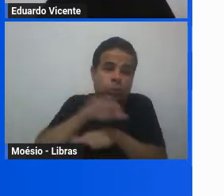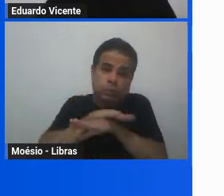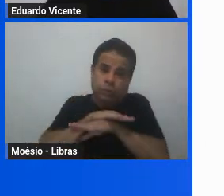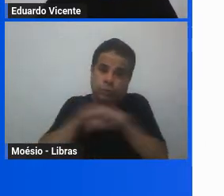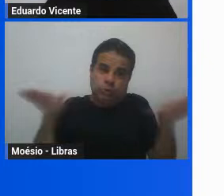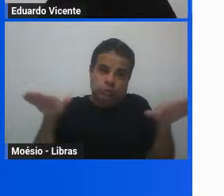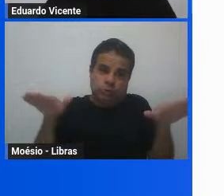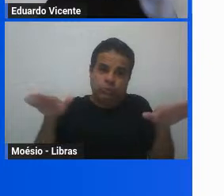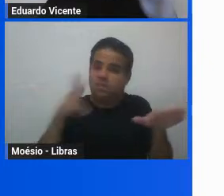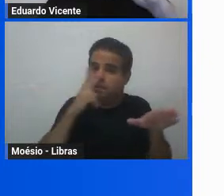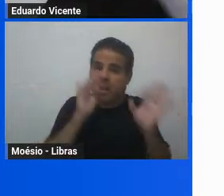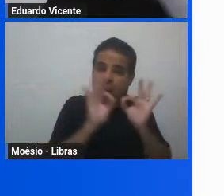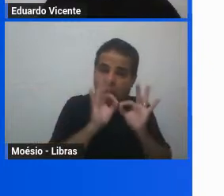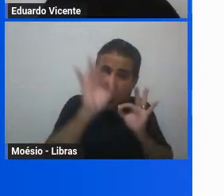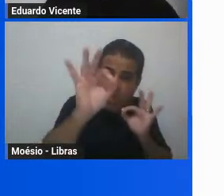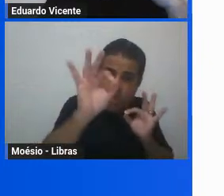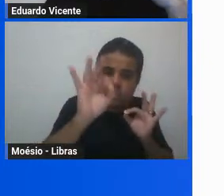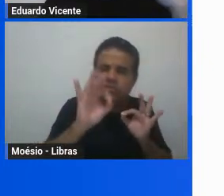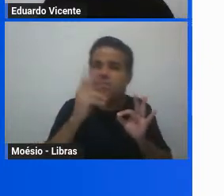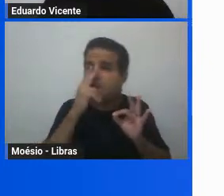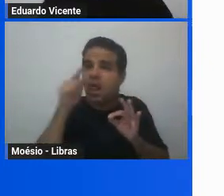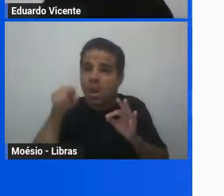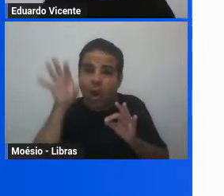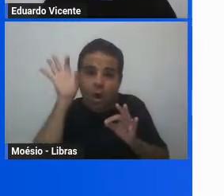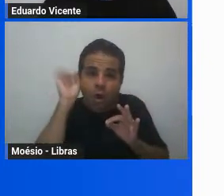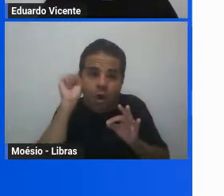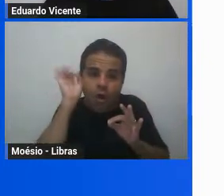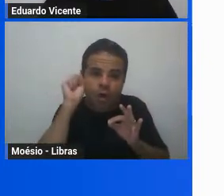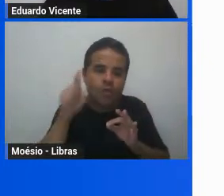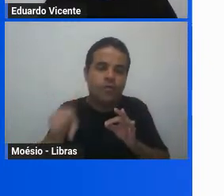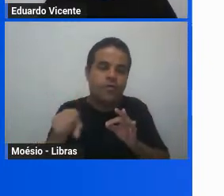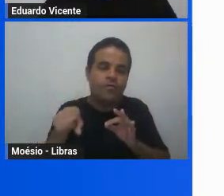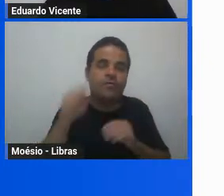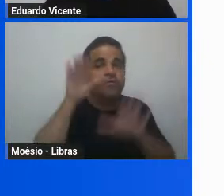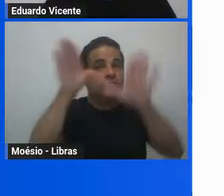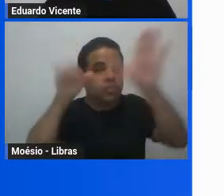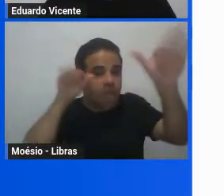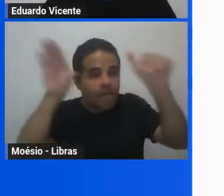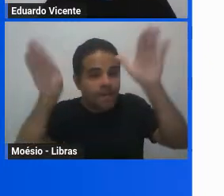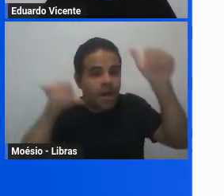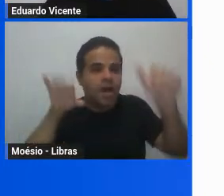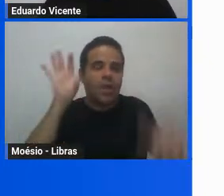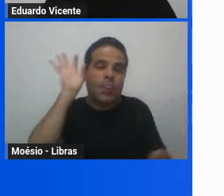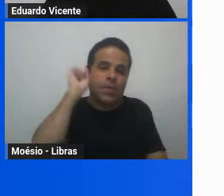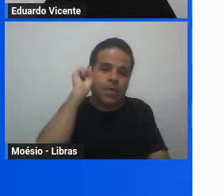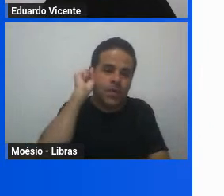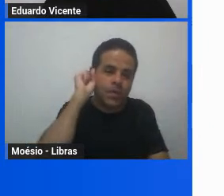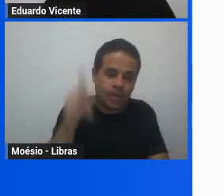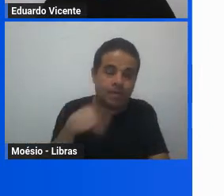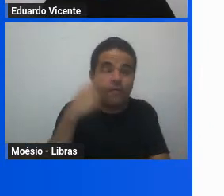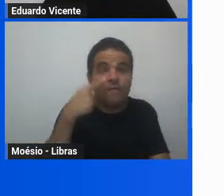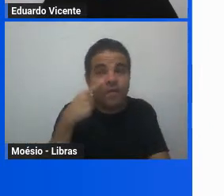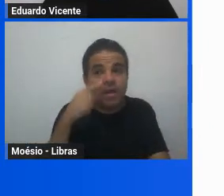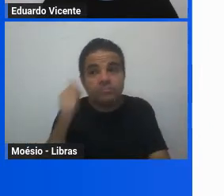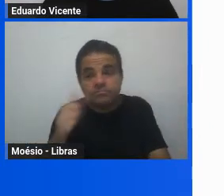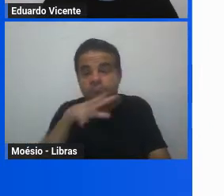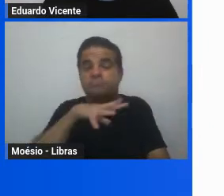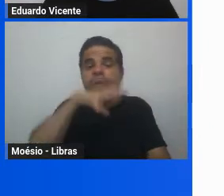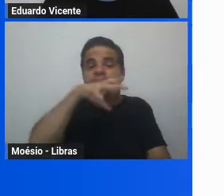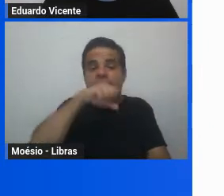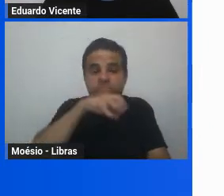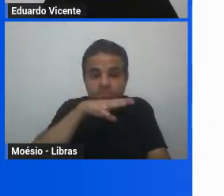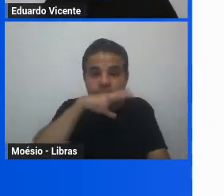está longe, mas ele ainda ouve, né, o chamado. Veja se ele está